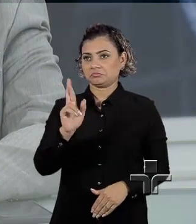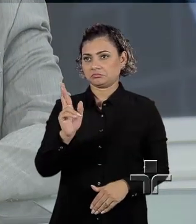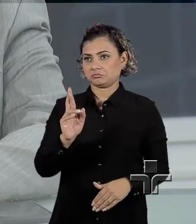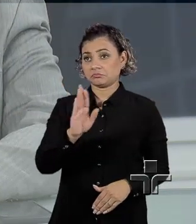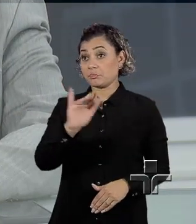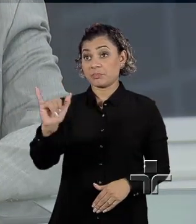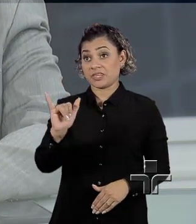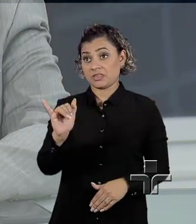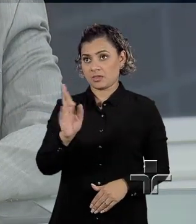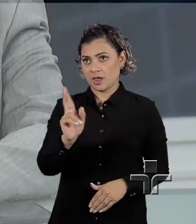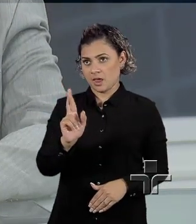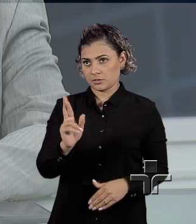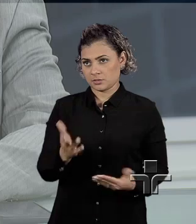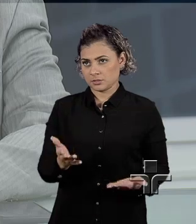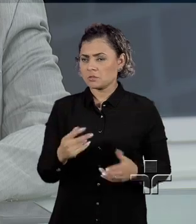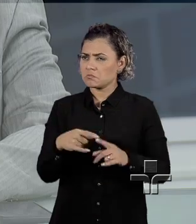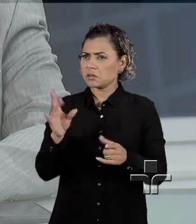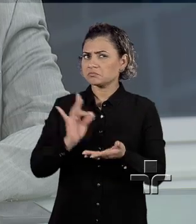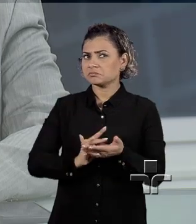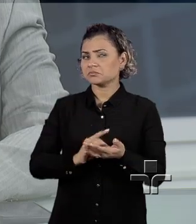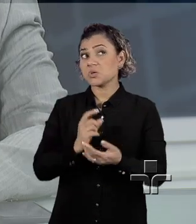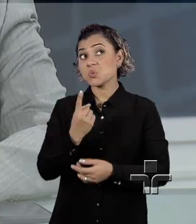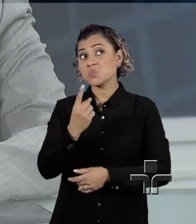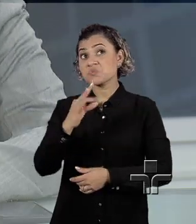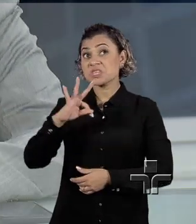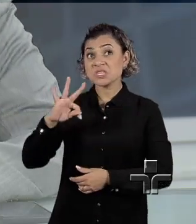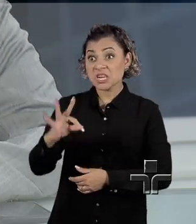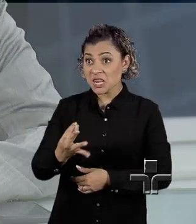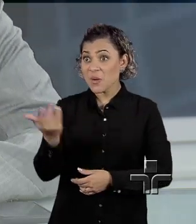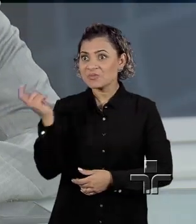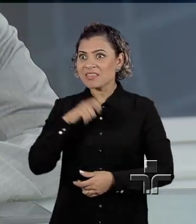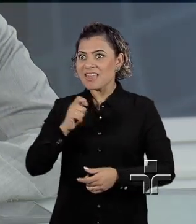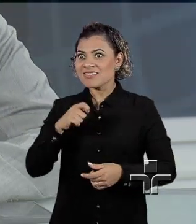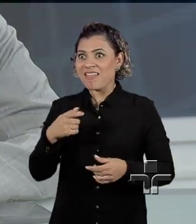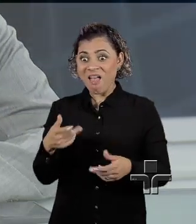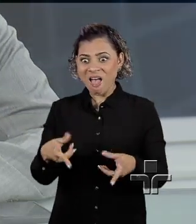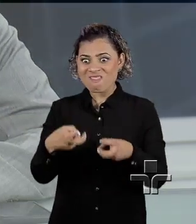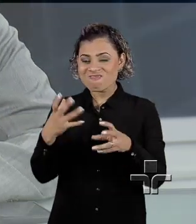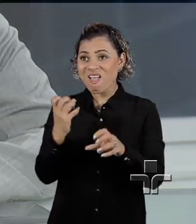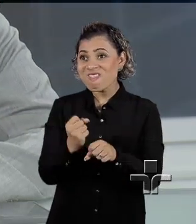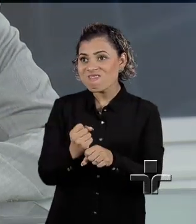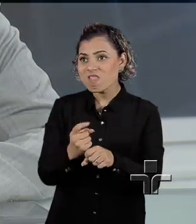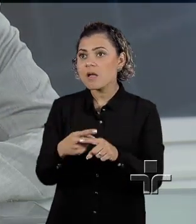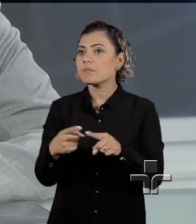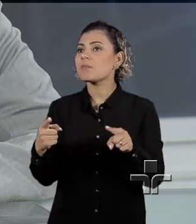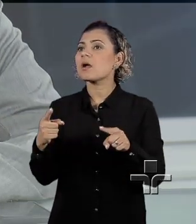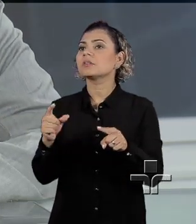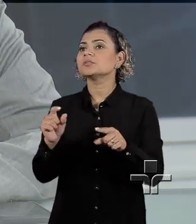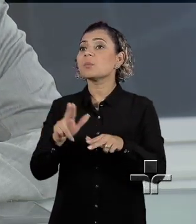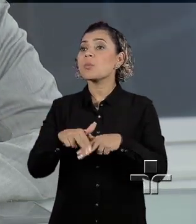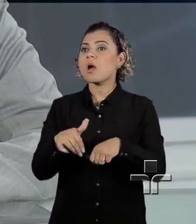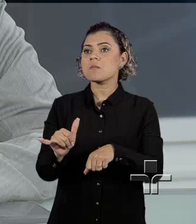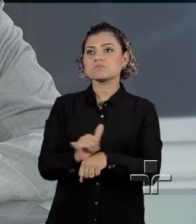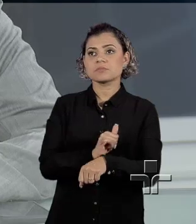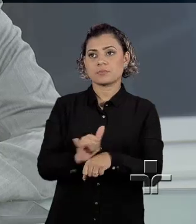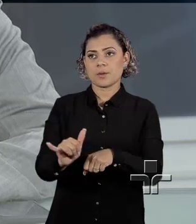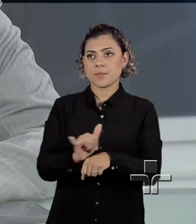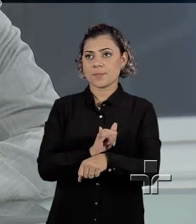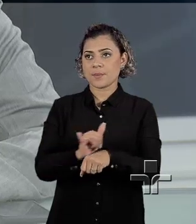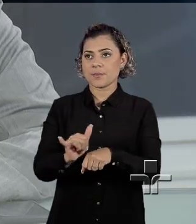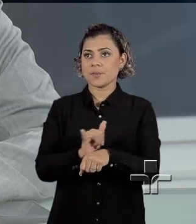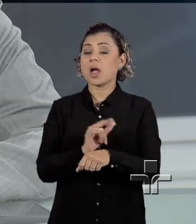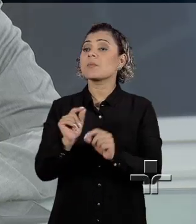pode chegar a 1 trilhão e 100 e tantos bilhões em função de uma manobra que o relator